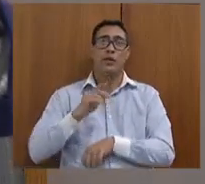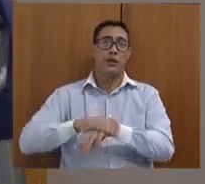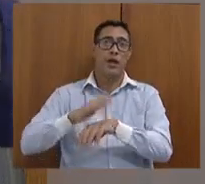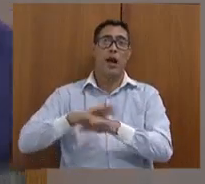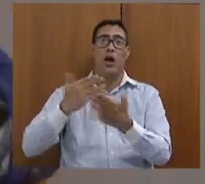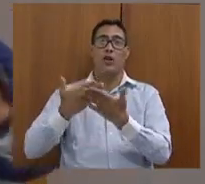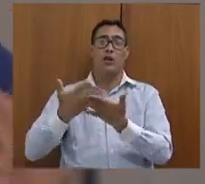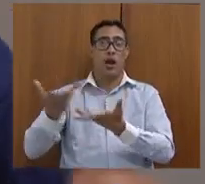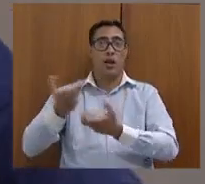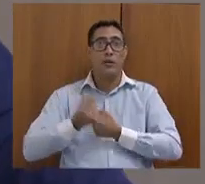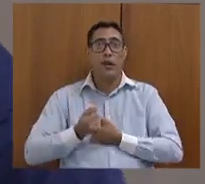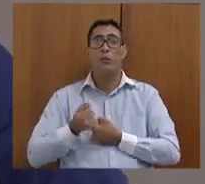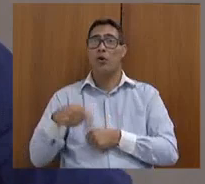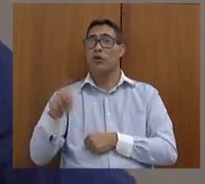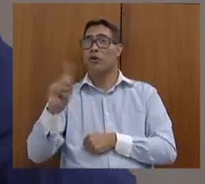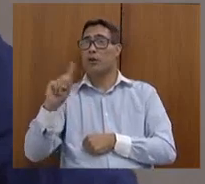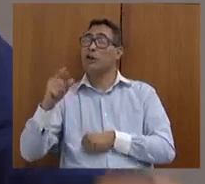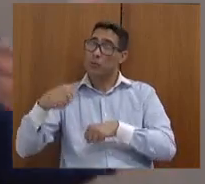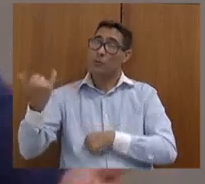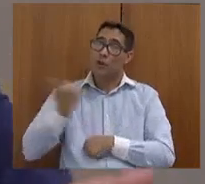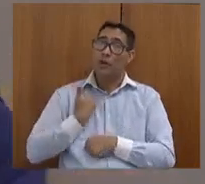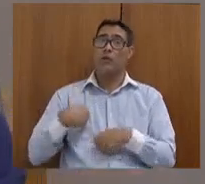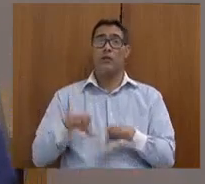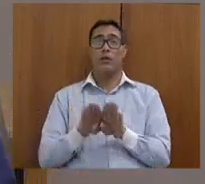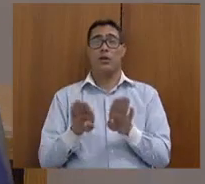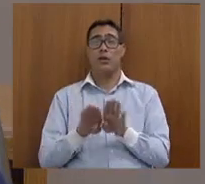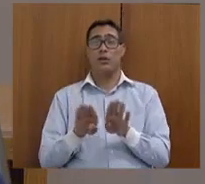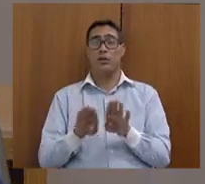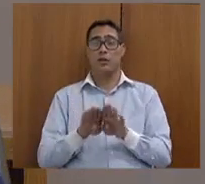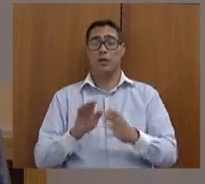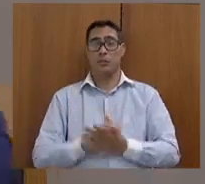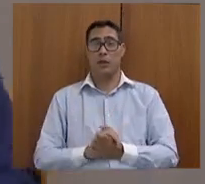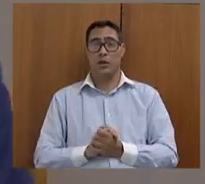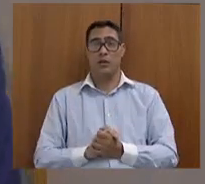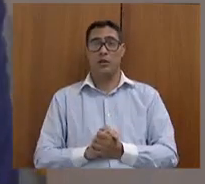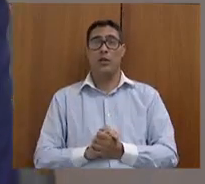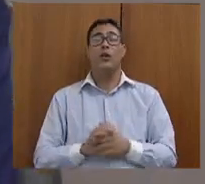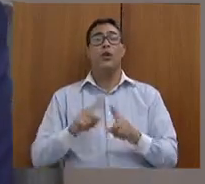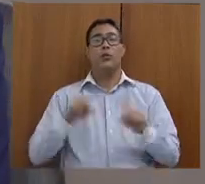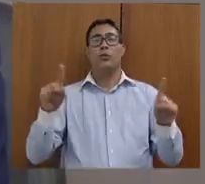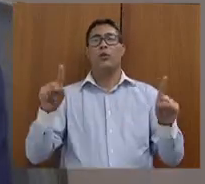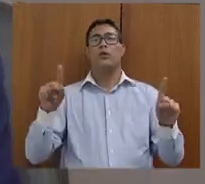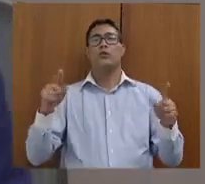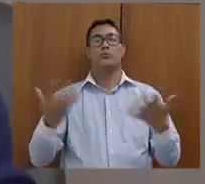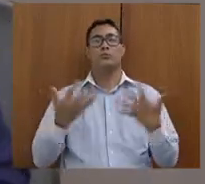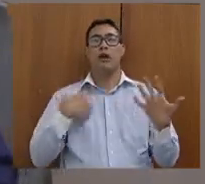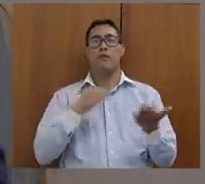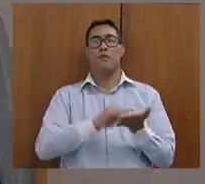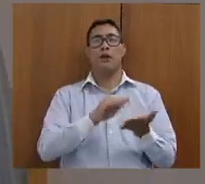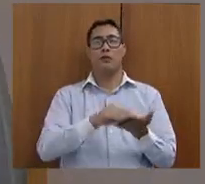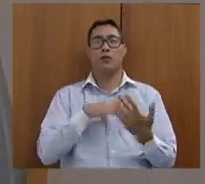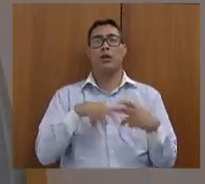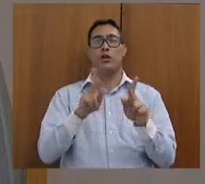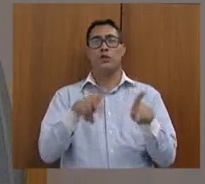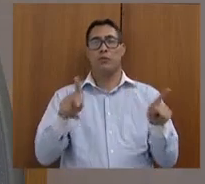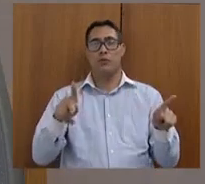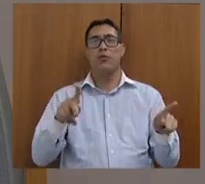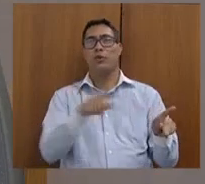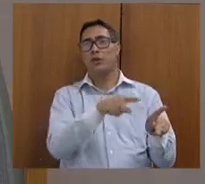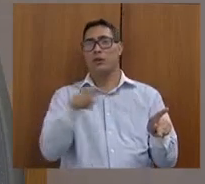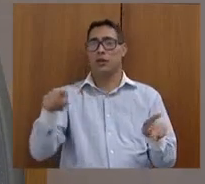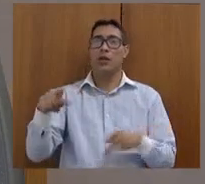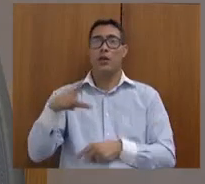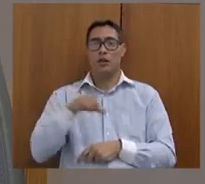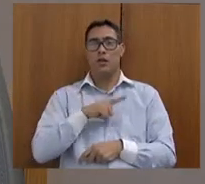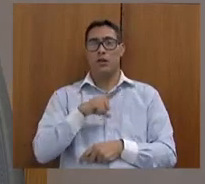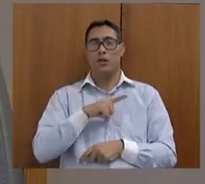recebi se não tiver recebi Você que me cobrar também que foi pra escola em gestão escolar quanto a falta de professores já temos na